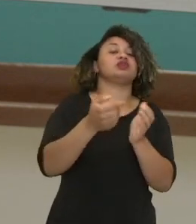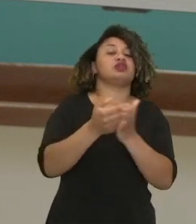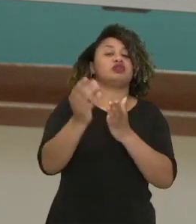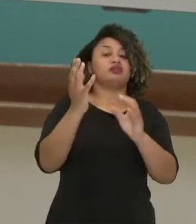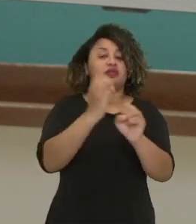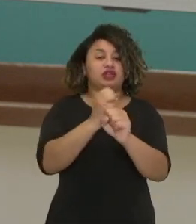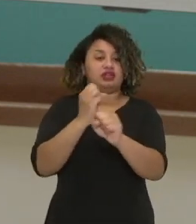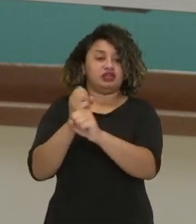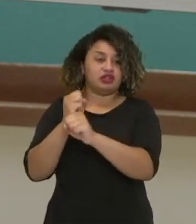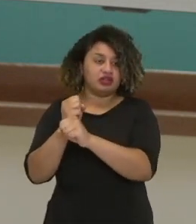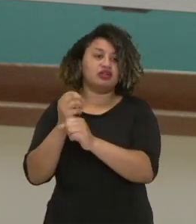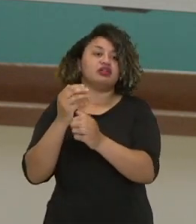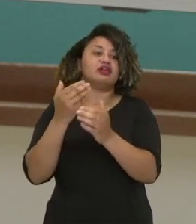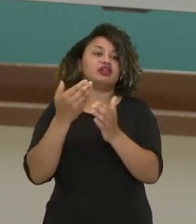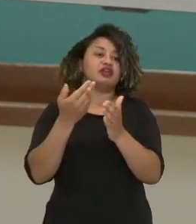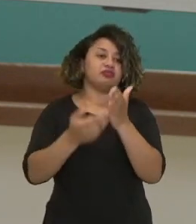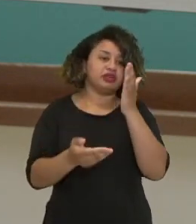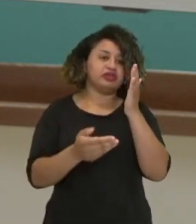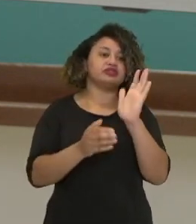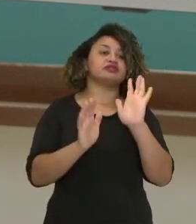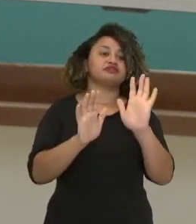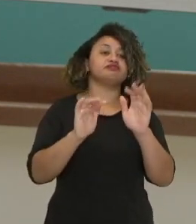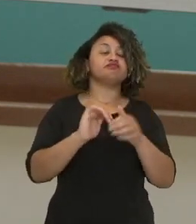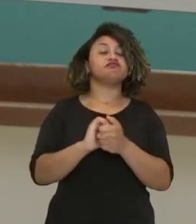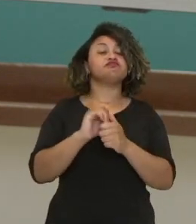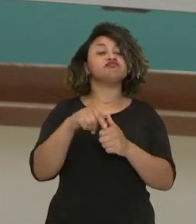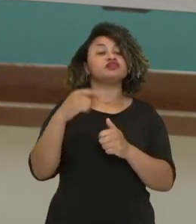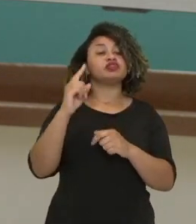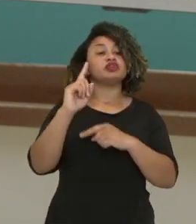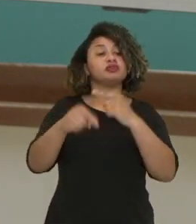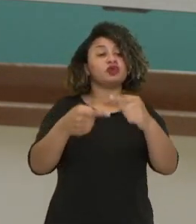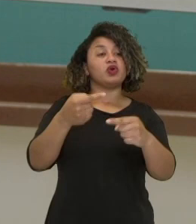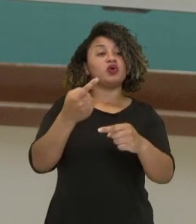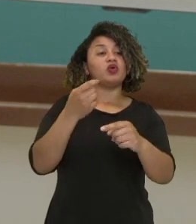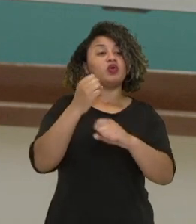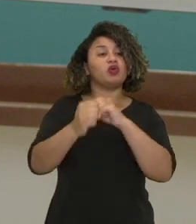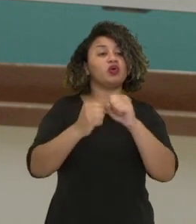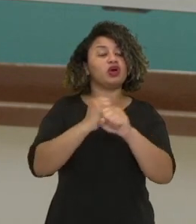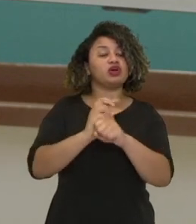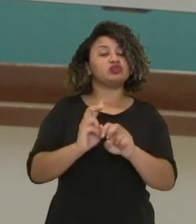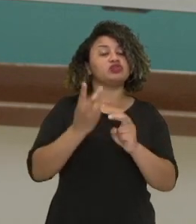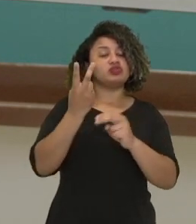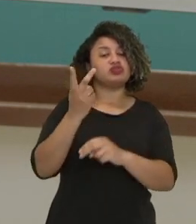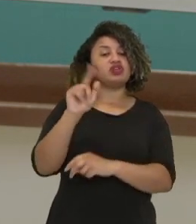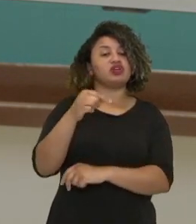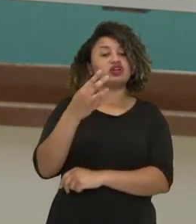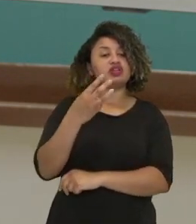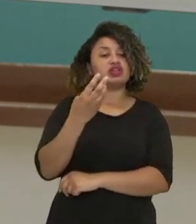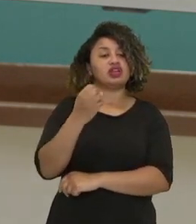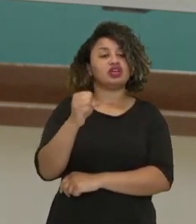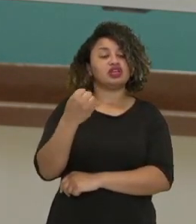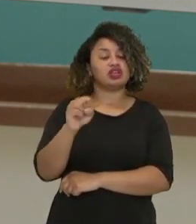né, essa depreciação. Então, após um ano, o valor do carro será